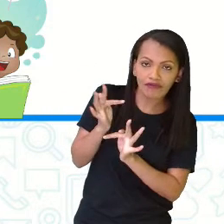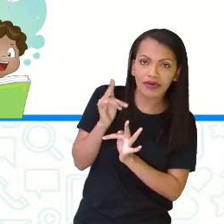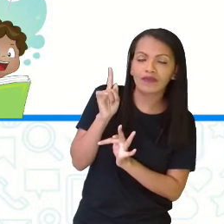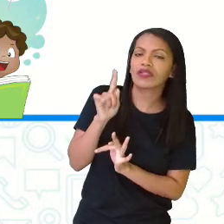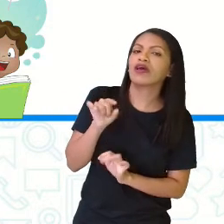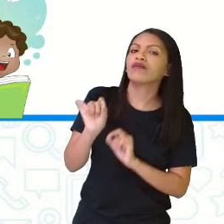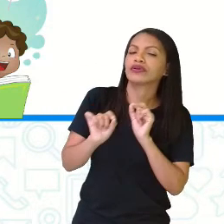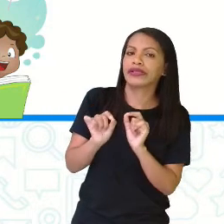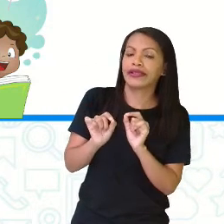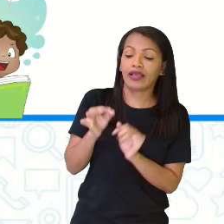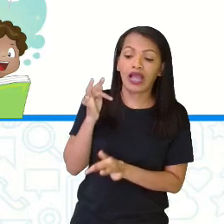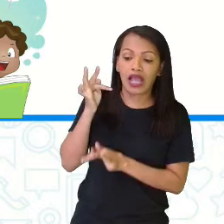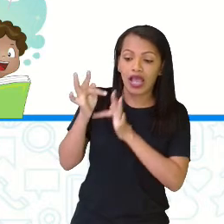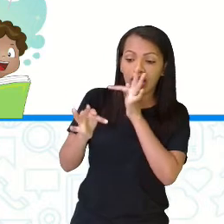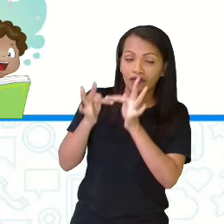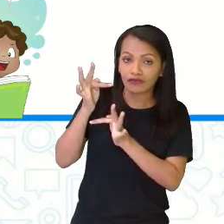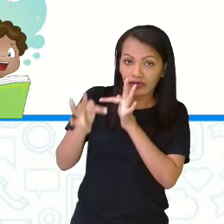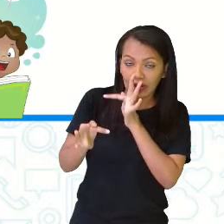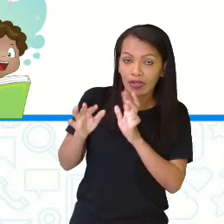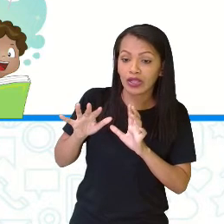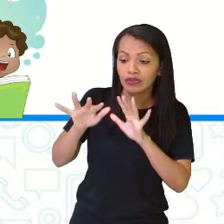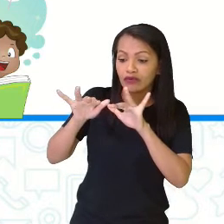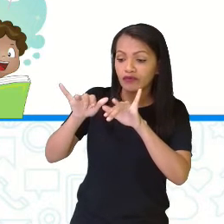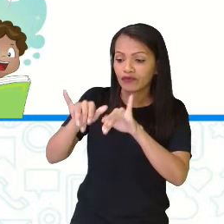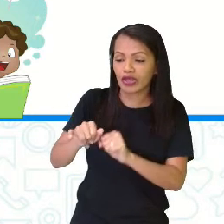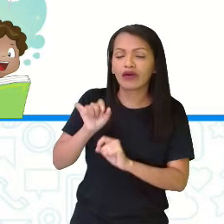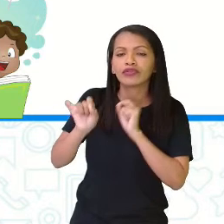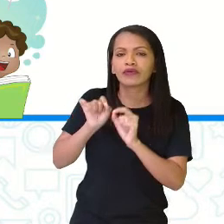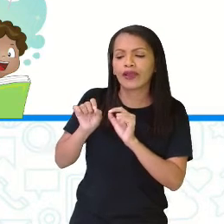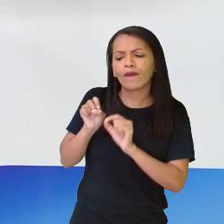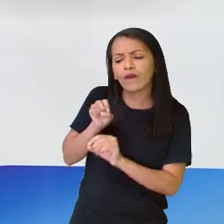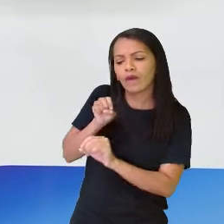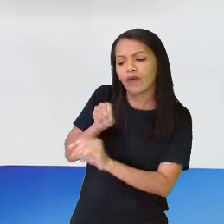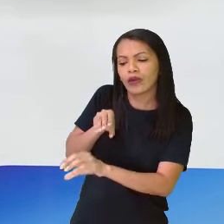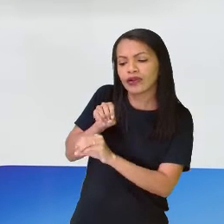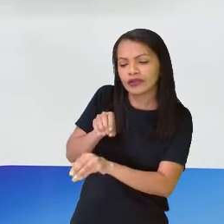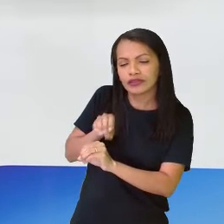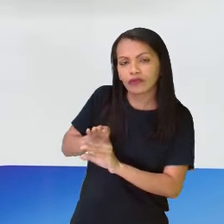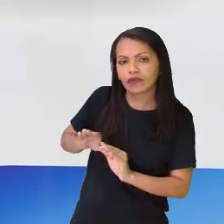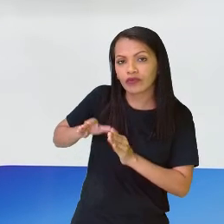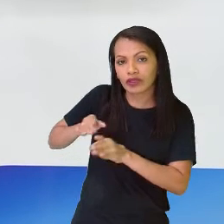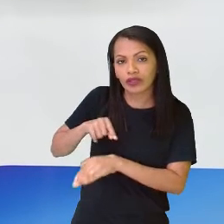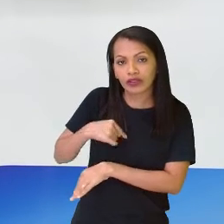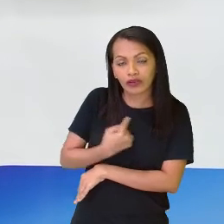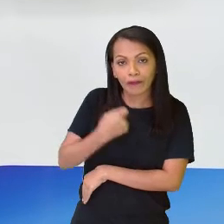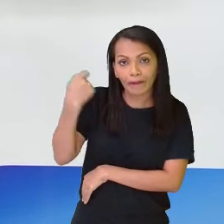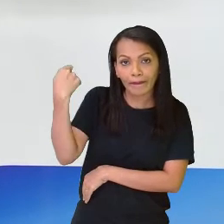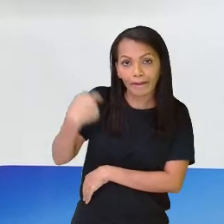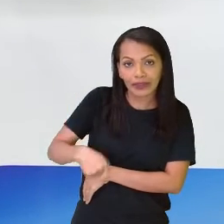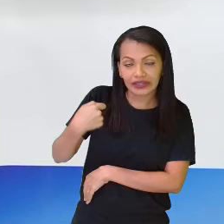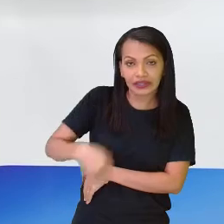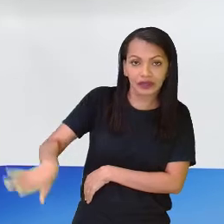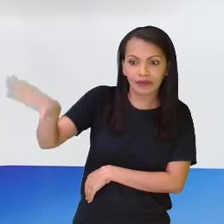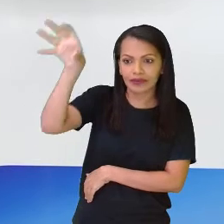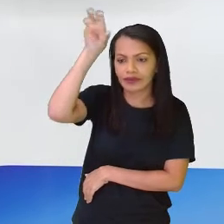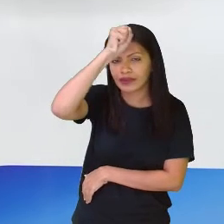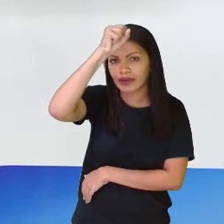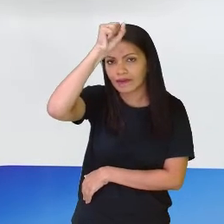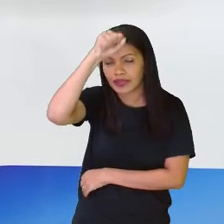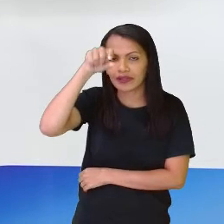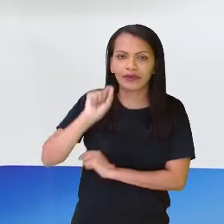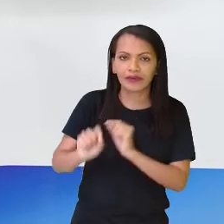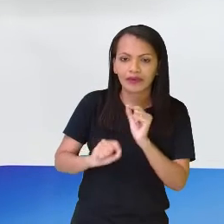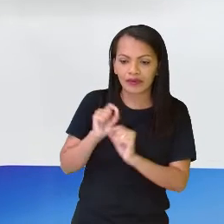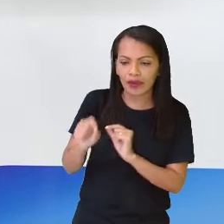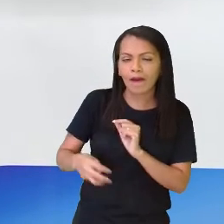é que a fábula, no final, tem uma moral, tem uma lição que nós precisamos estar atentos, que aprende, não é? É uma moral,